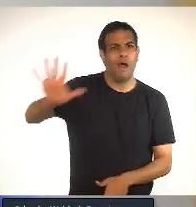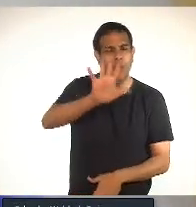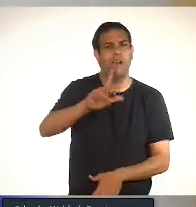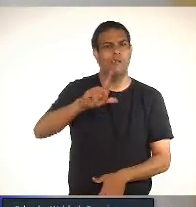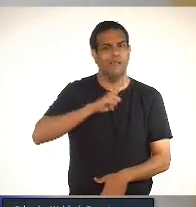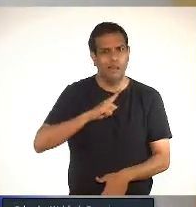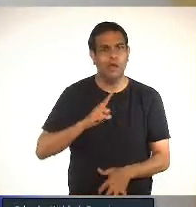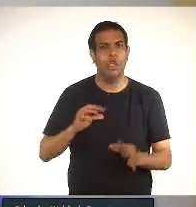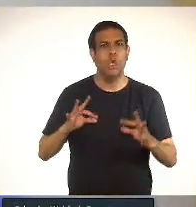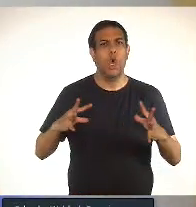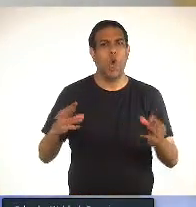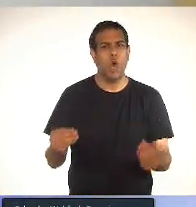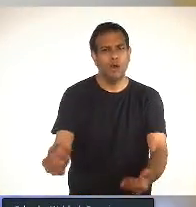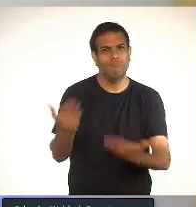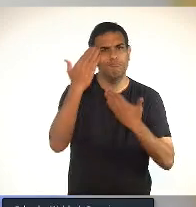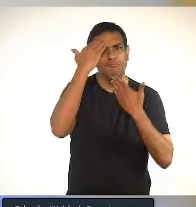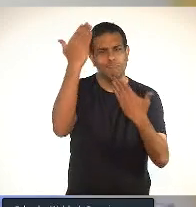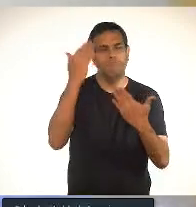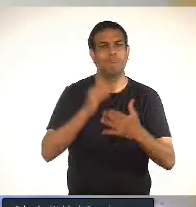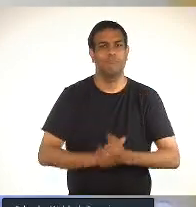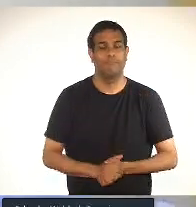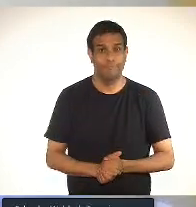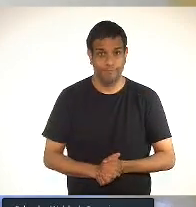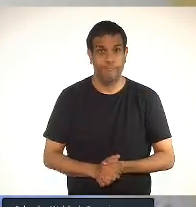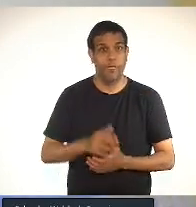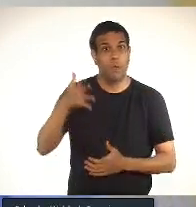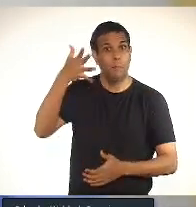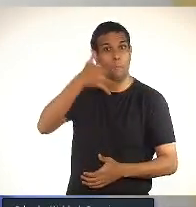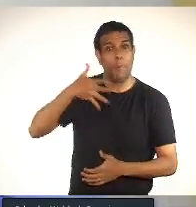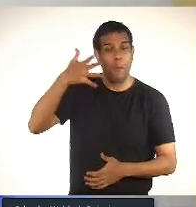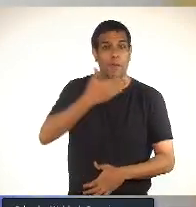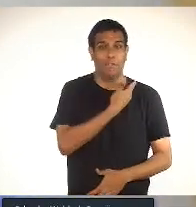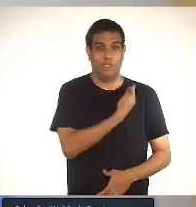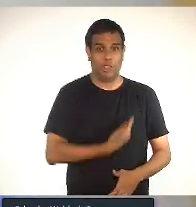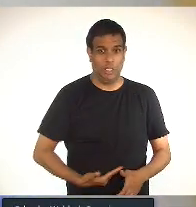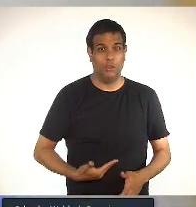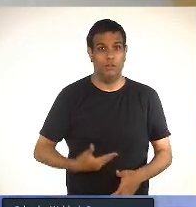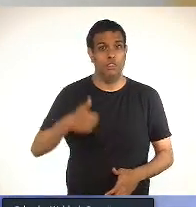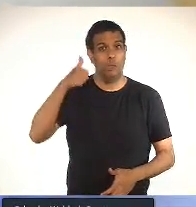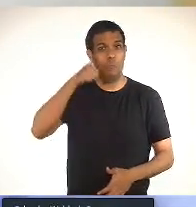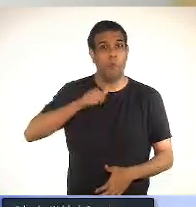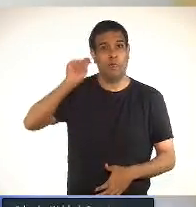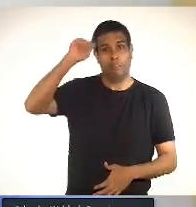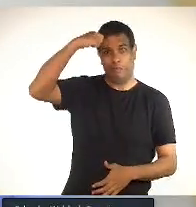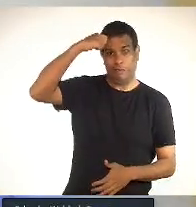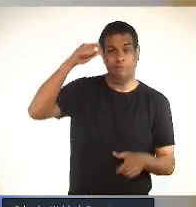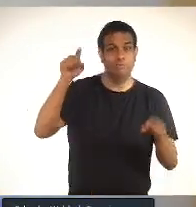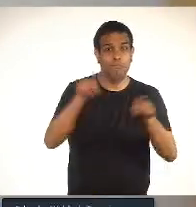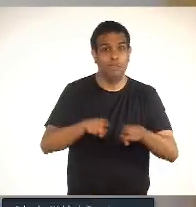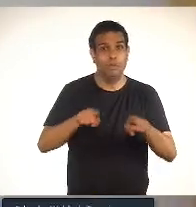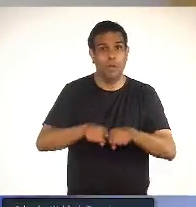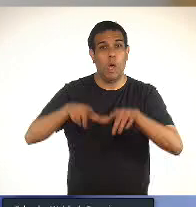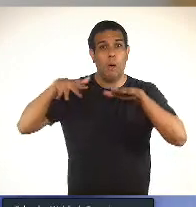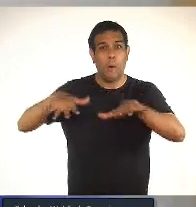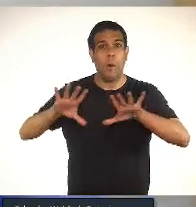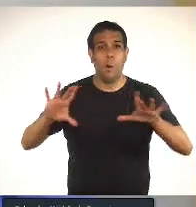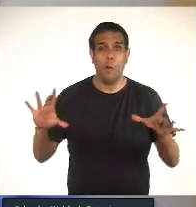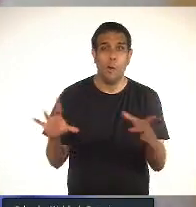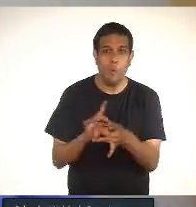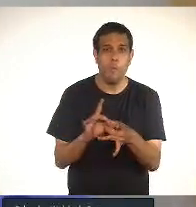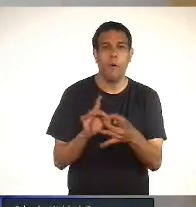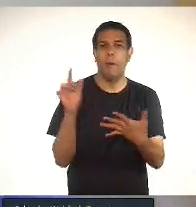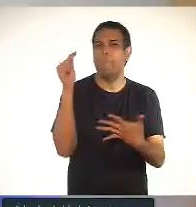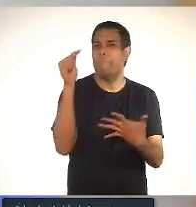movimento negro de modo geral, em especial ao Fórum Estadual de Mulheres Negras do Rio de Janeiro, ao Movimento Negro Unificado, ao